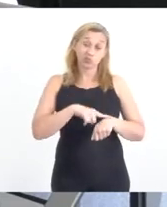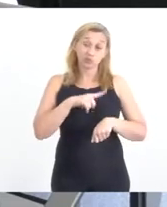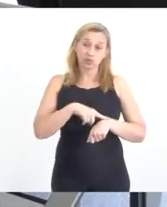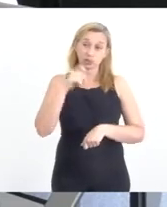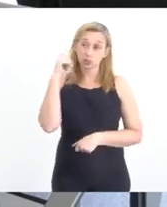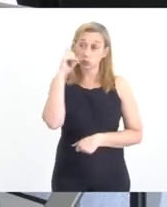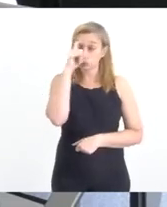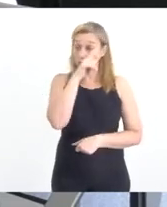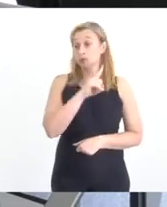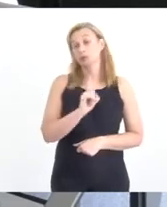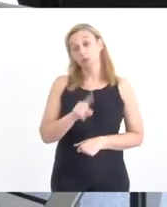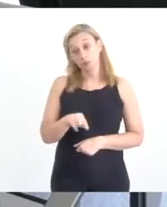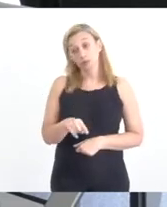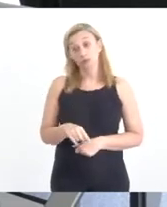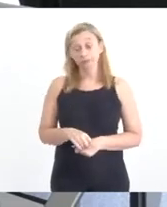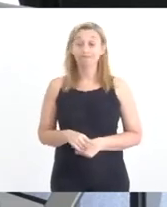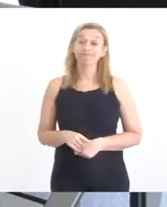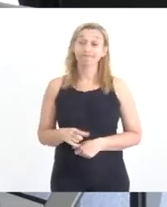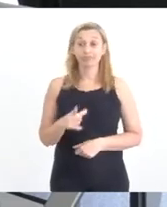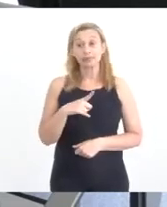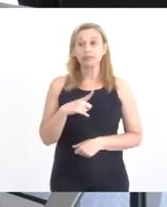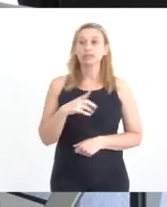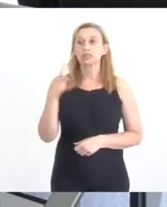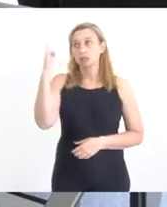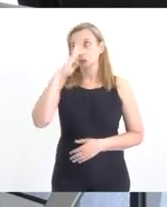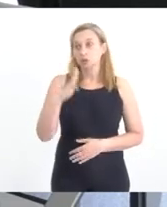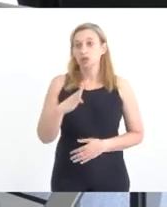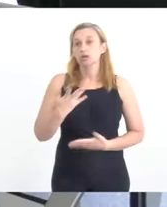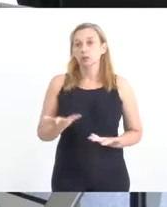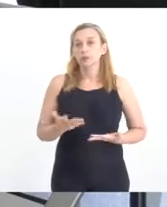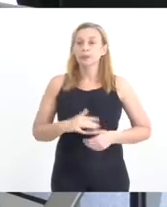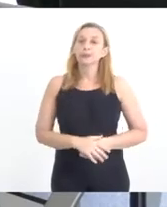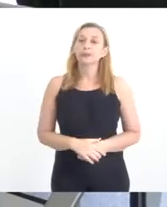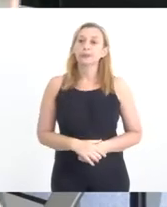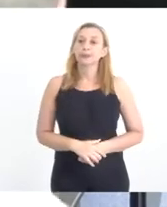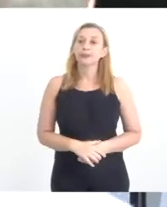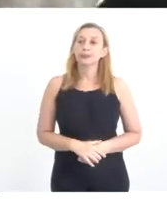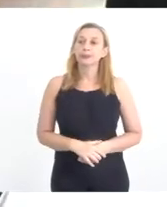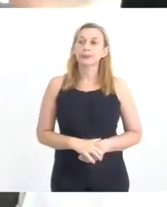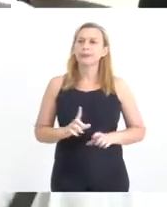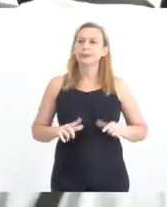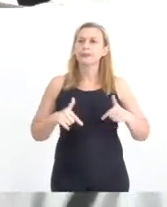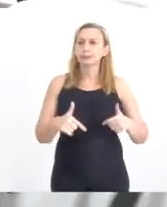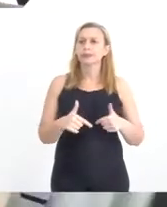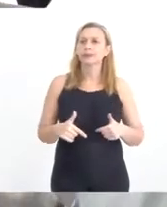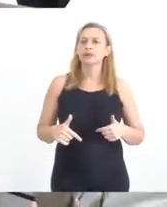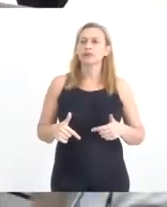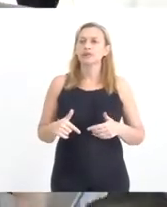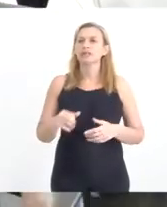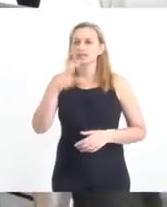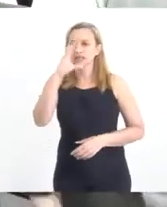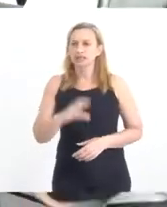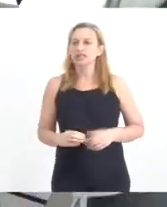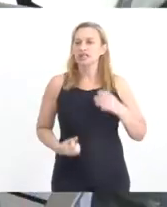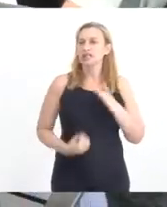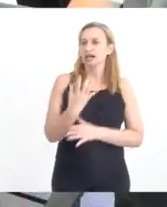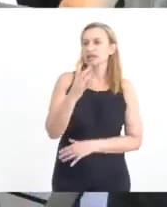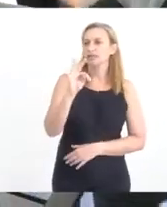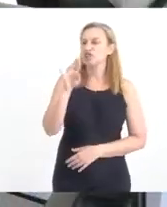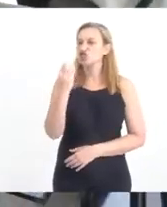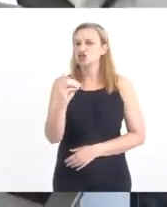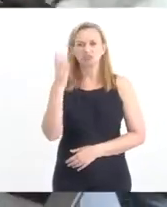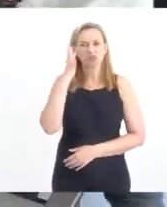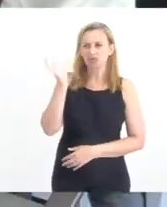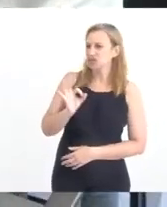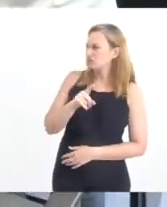tão dramático né que a gente passa no Brasil a gente tá com uma ação da cidadania fundada pelo batismo seis todo mundo conhece